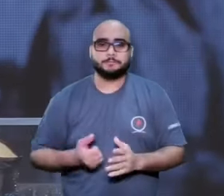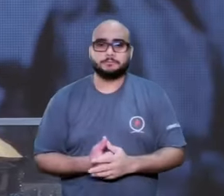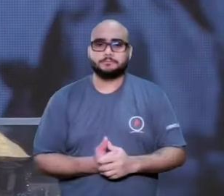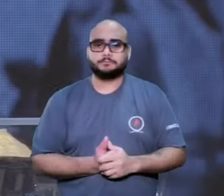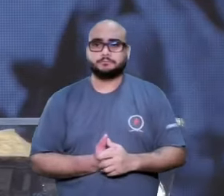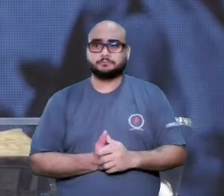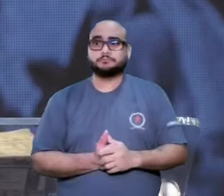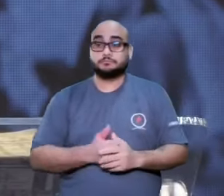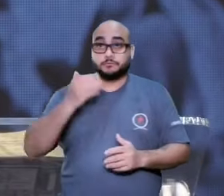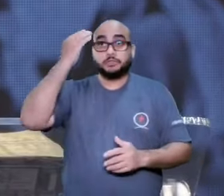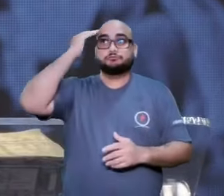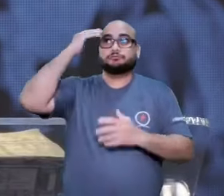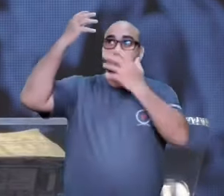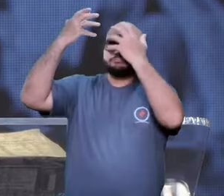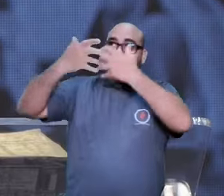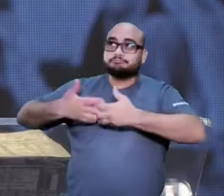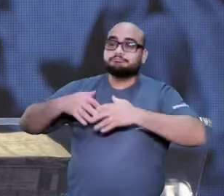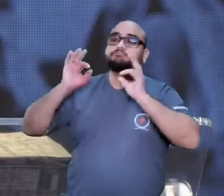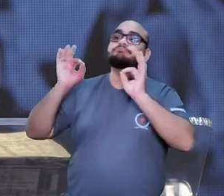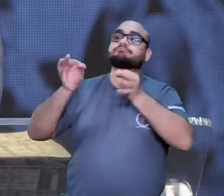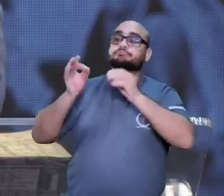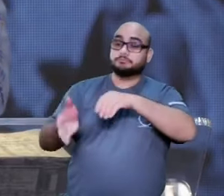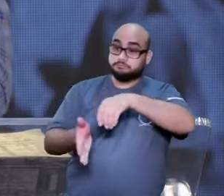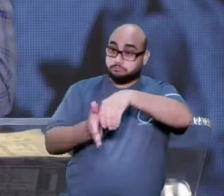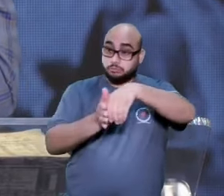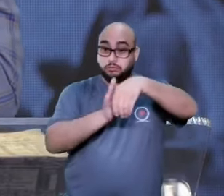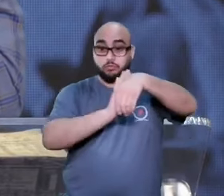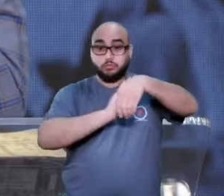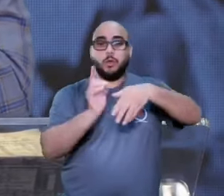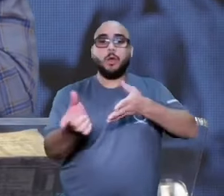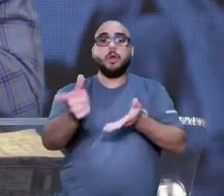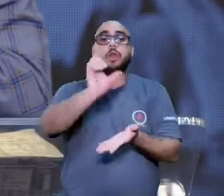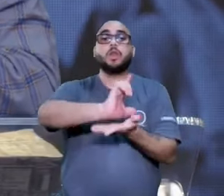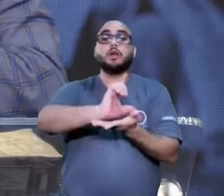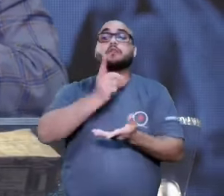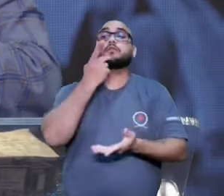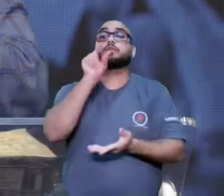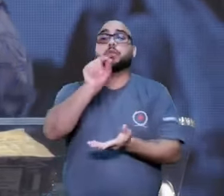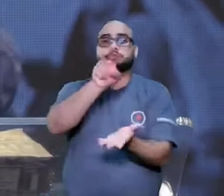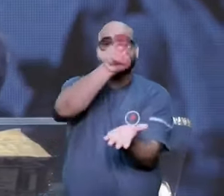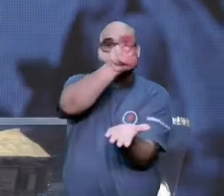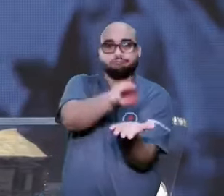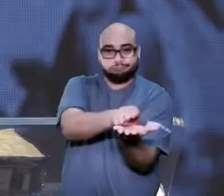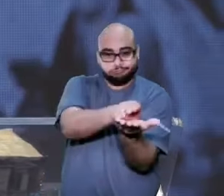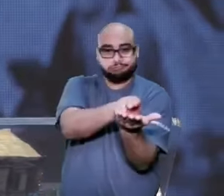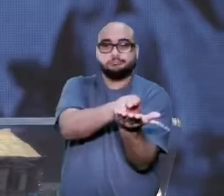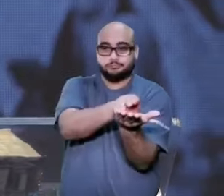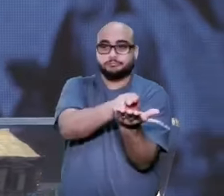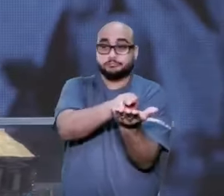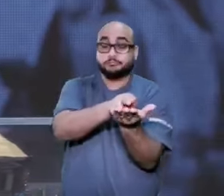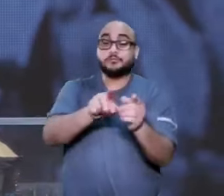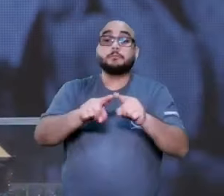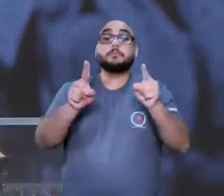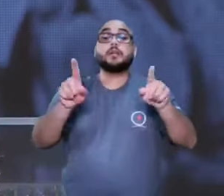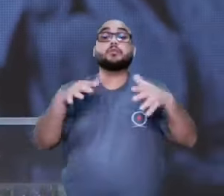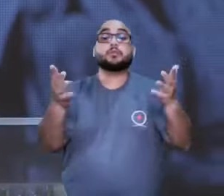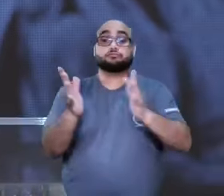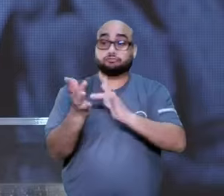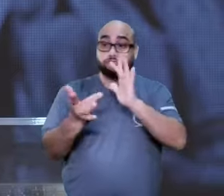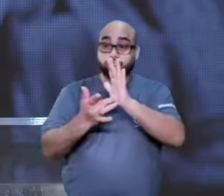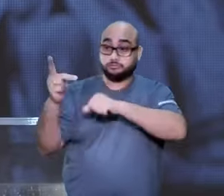a pedra do sepulcro é esta mas não é somente esta pedra quando Jesus diz tirar a